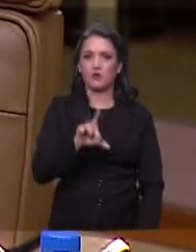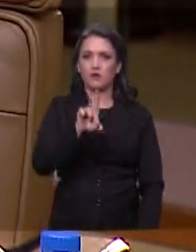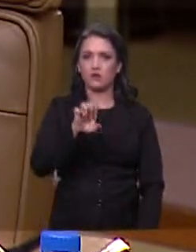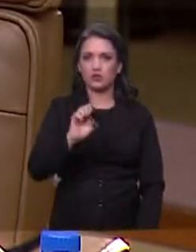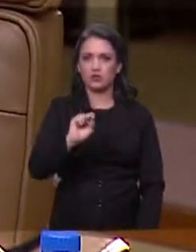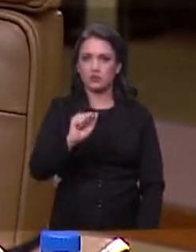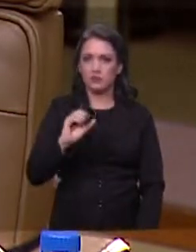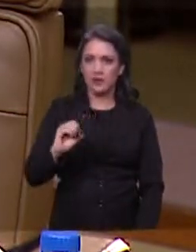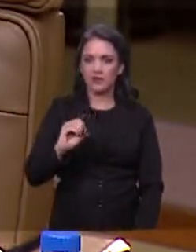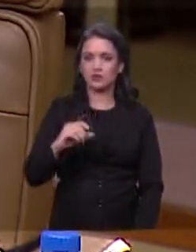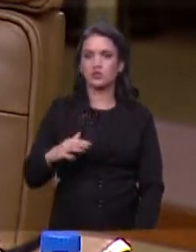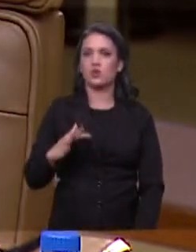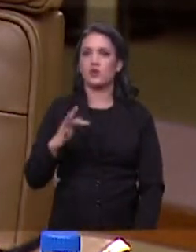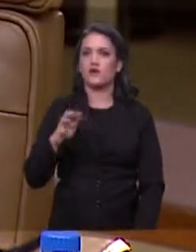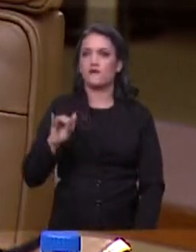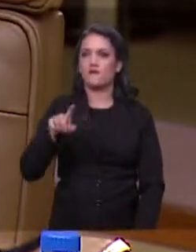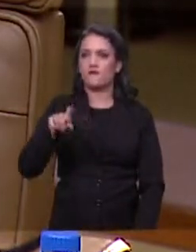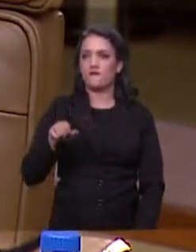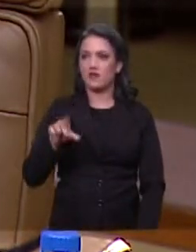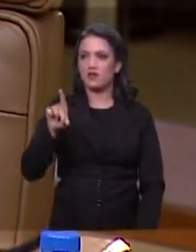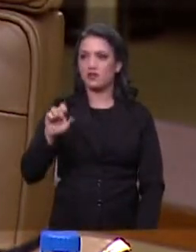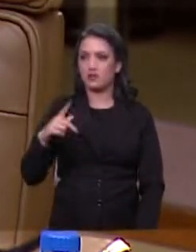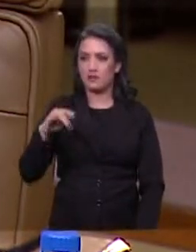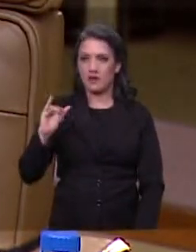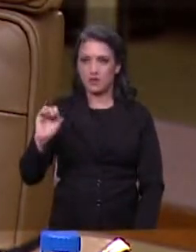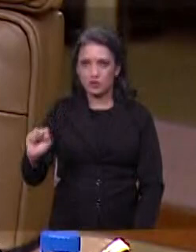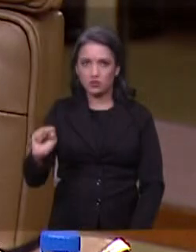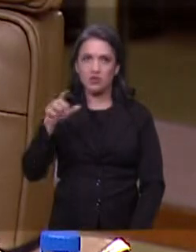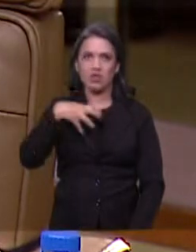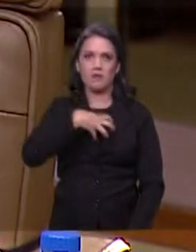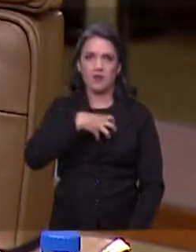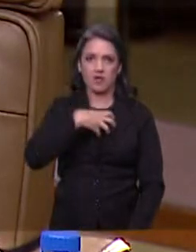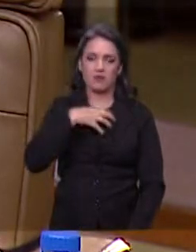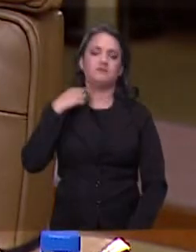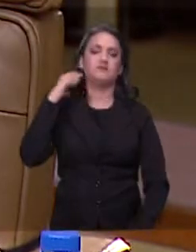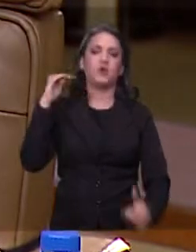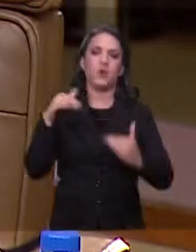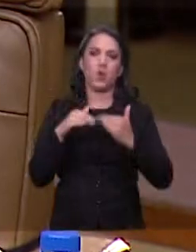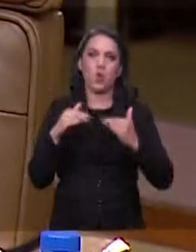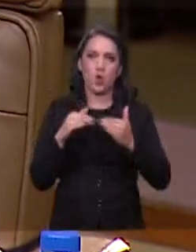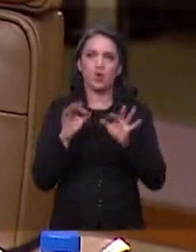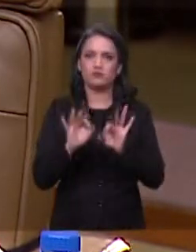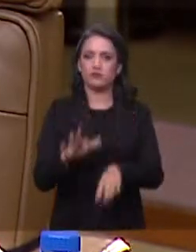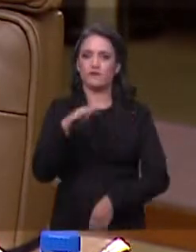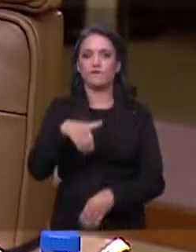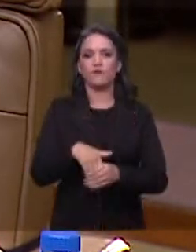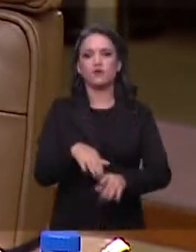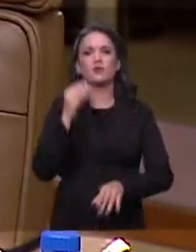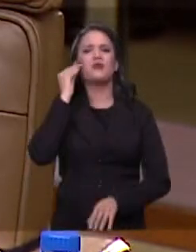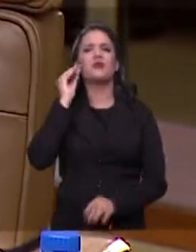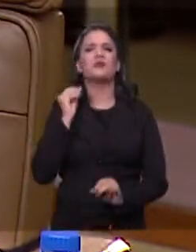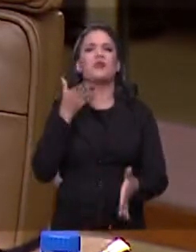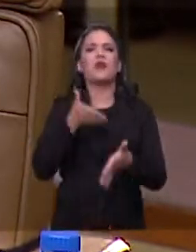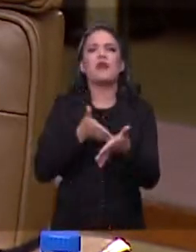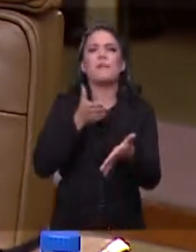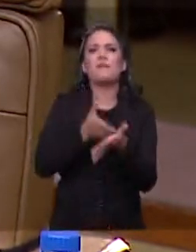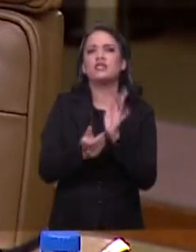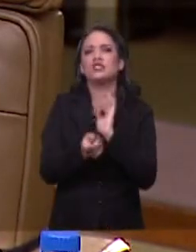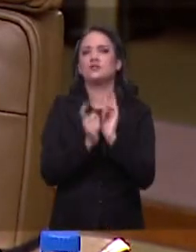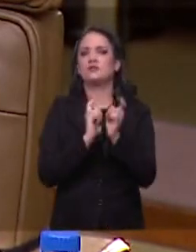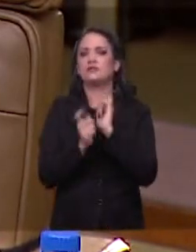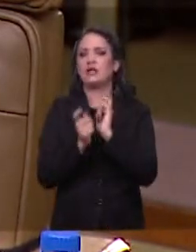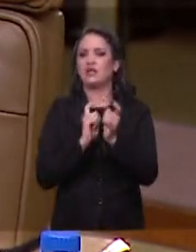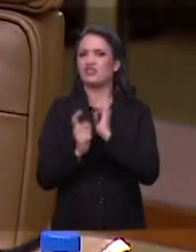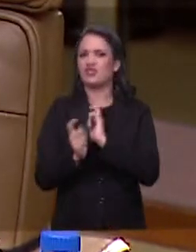de Passo no sertão baiano. Eu estou acompanhando Vossa Excelência. Entendo que restrição administrativa